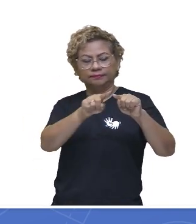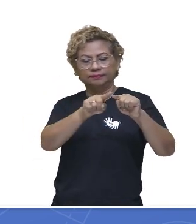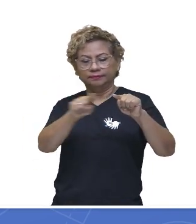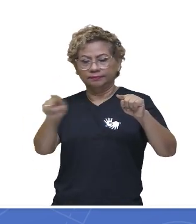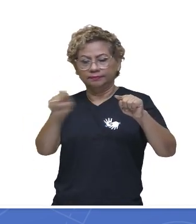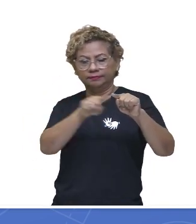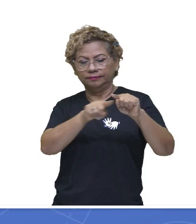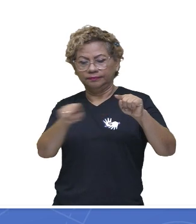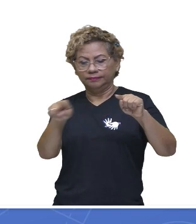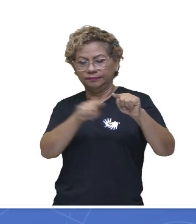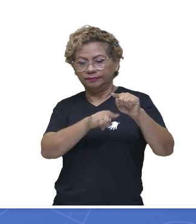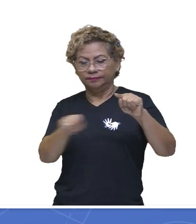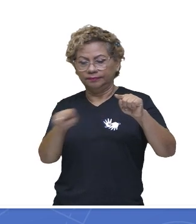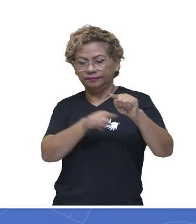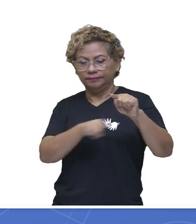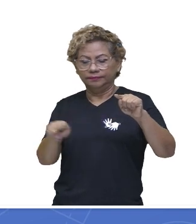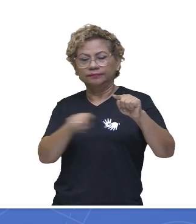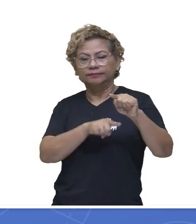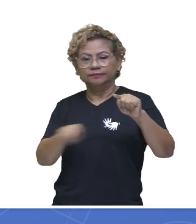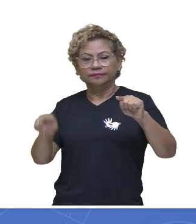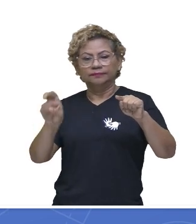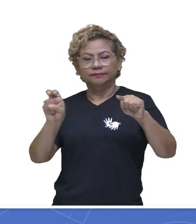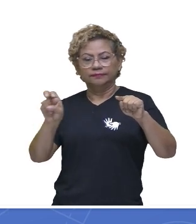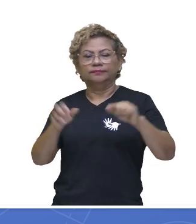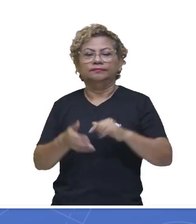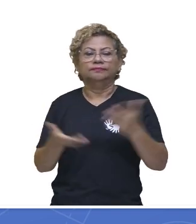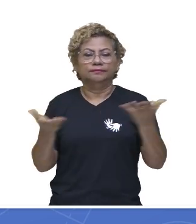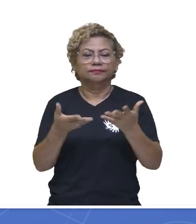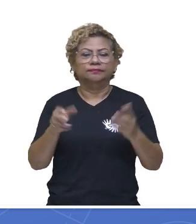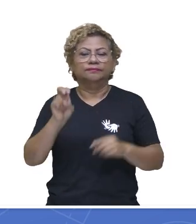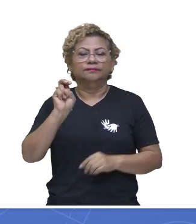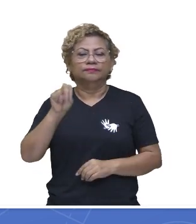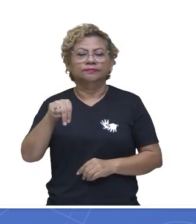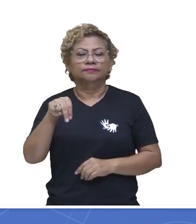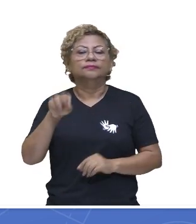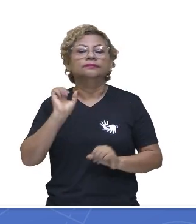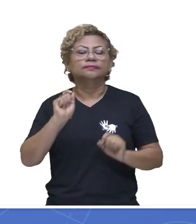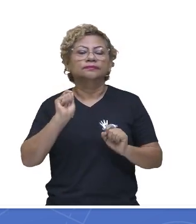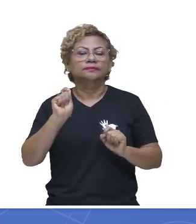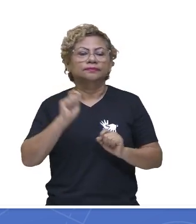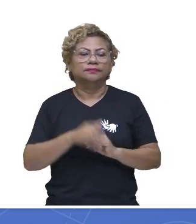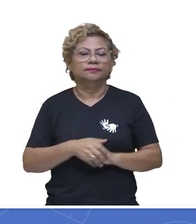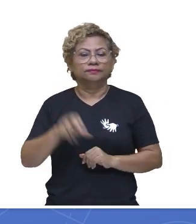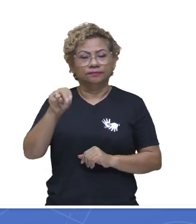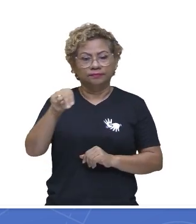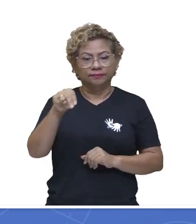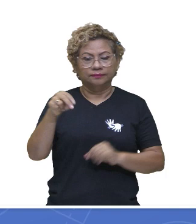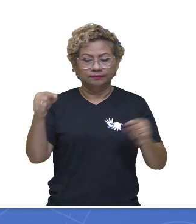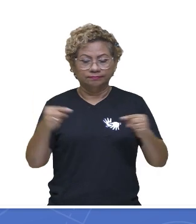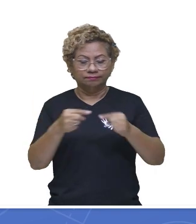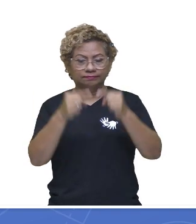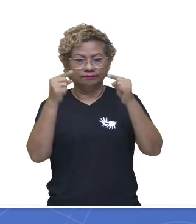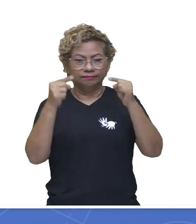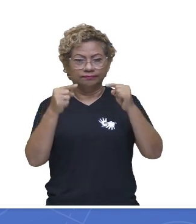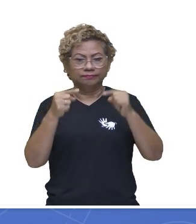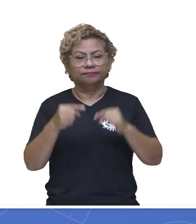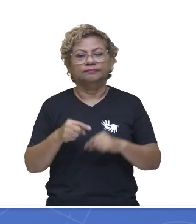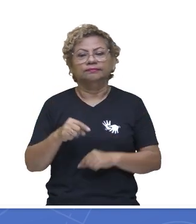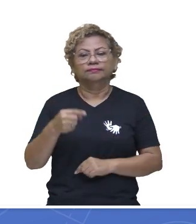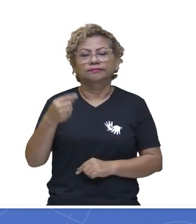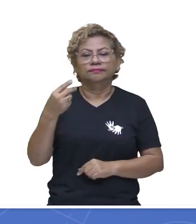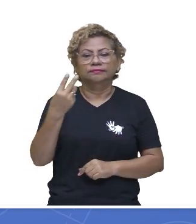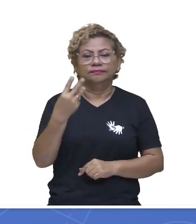5. O N agora, cadê o N? O N, ó, é igual a